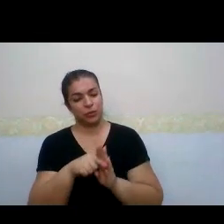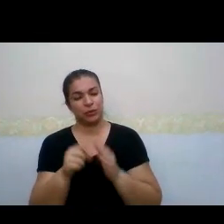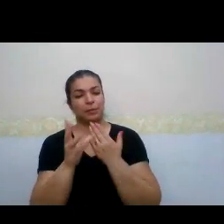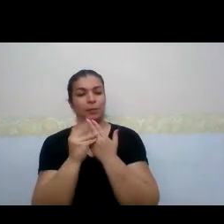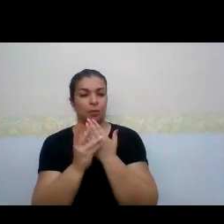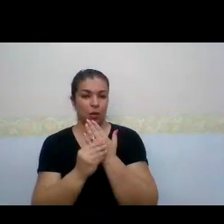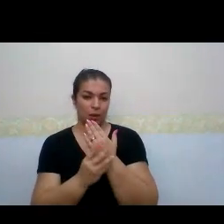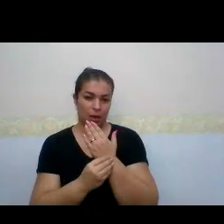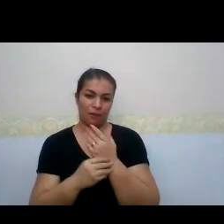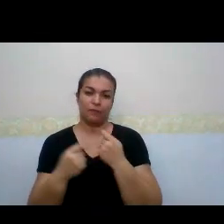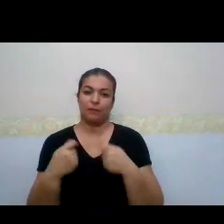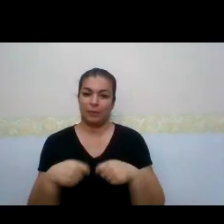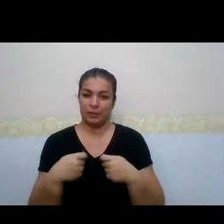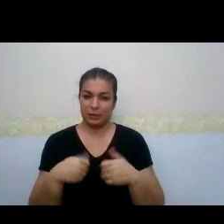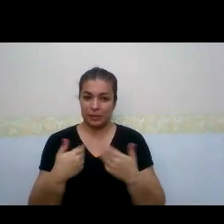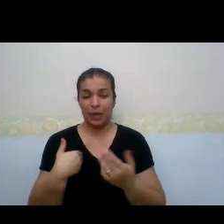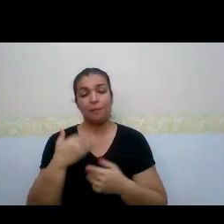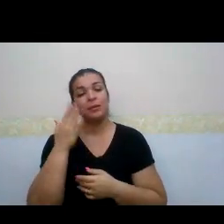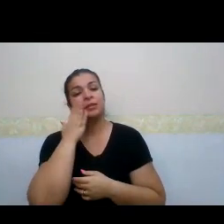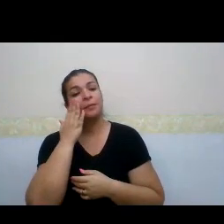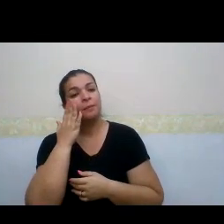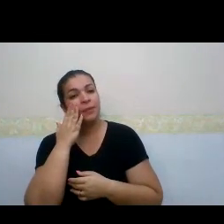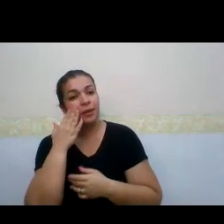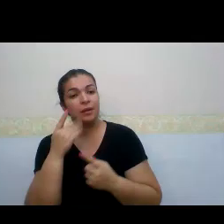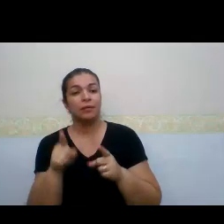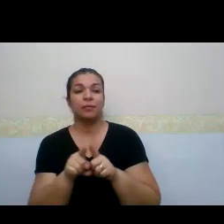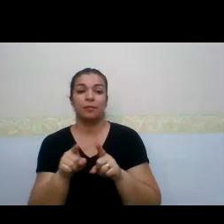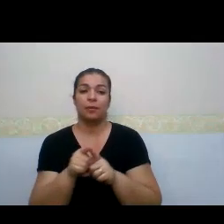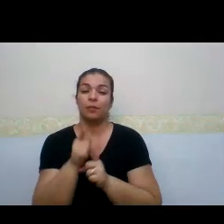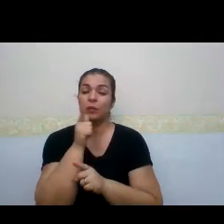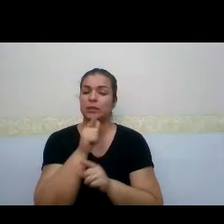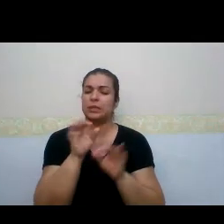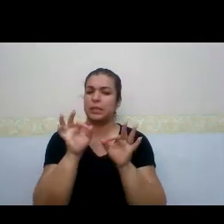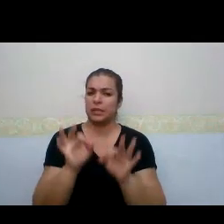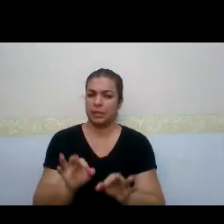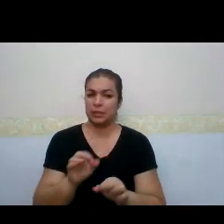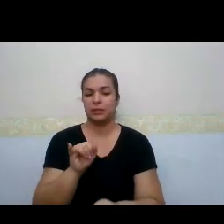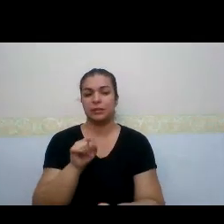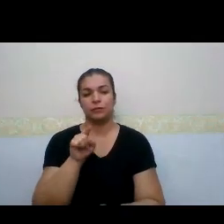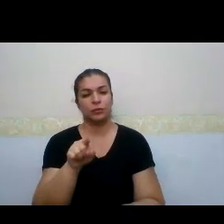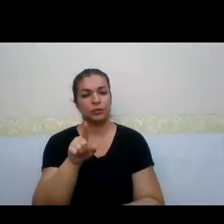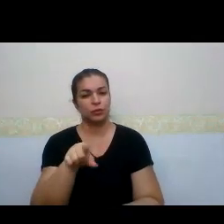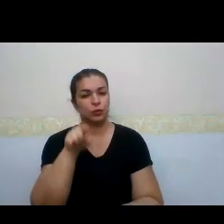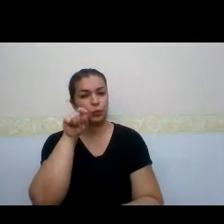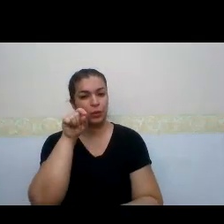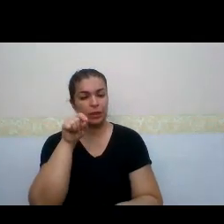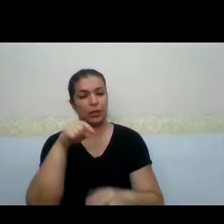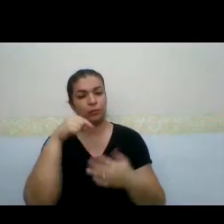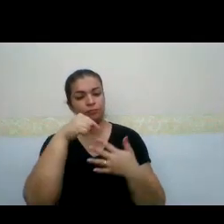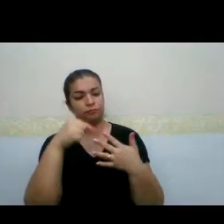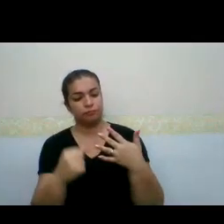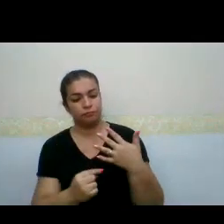para saber, ter certeza se você escolheu os itens certos para essa